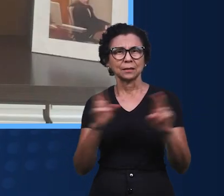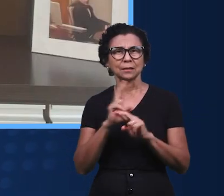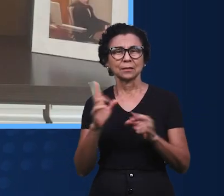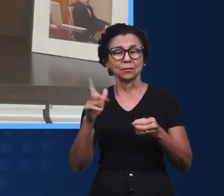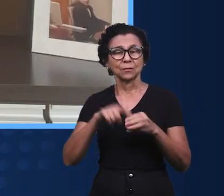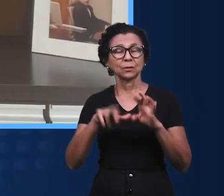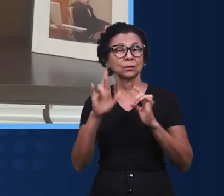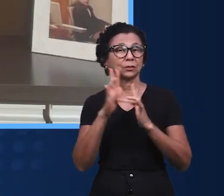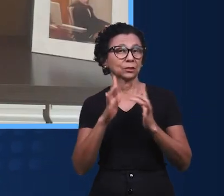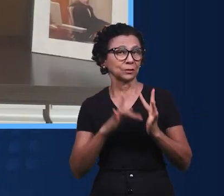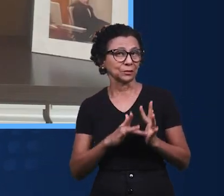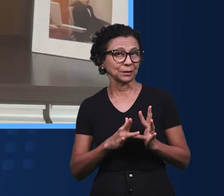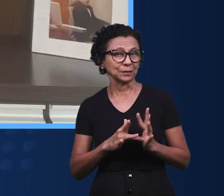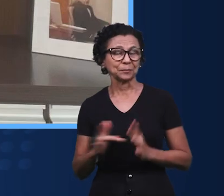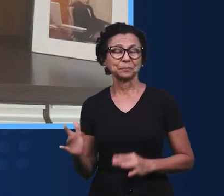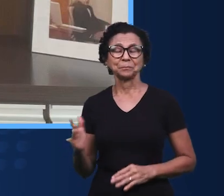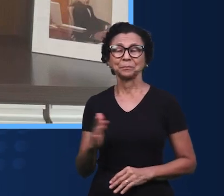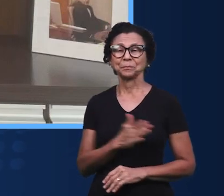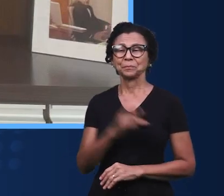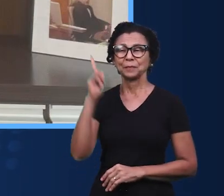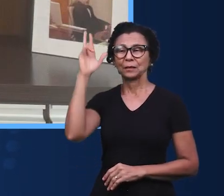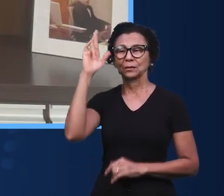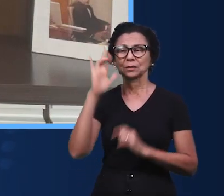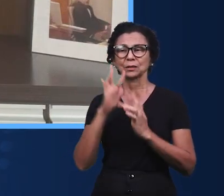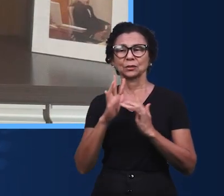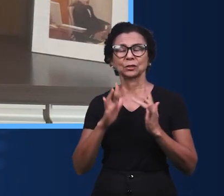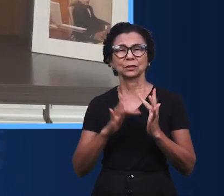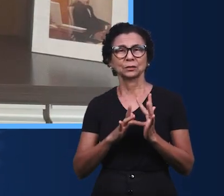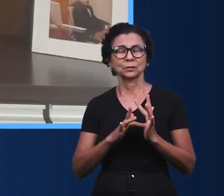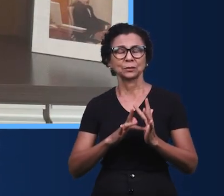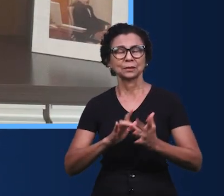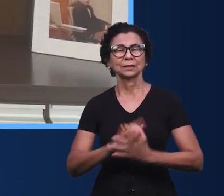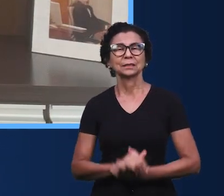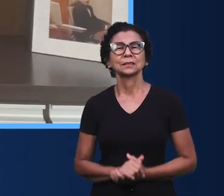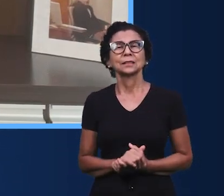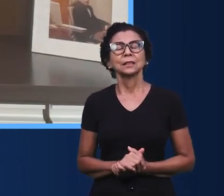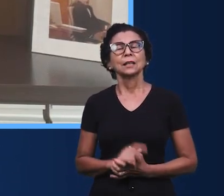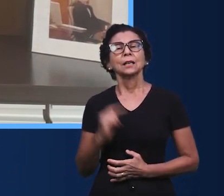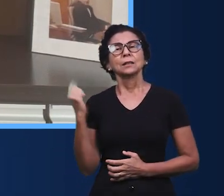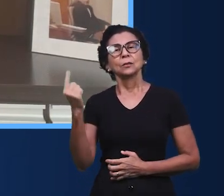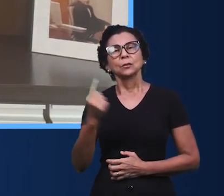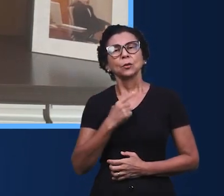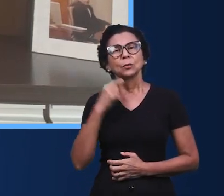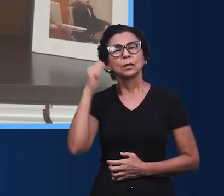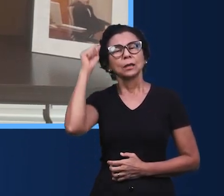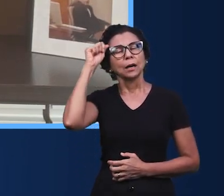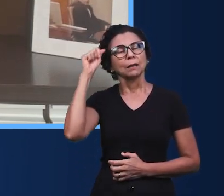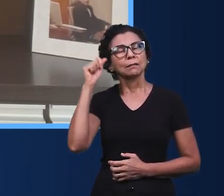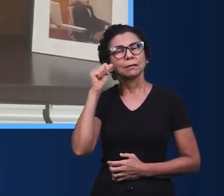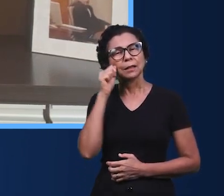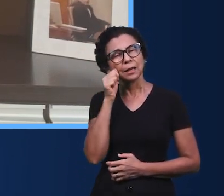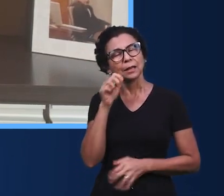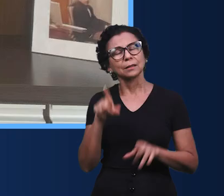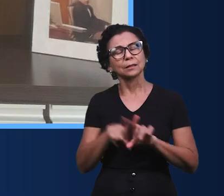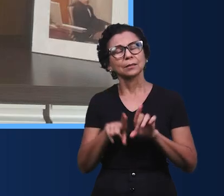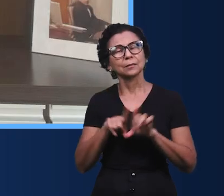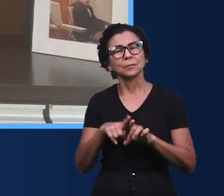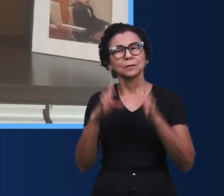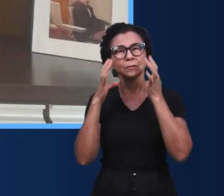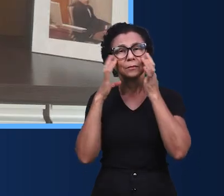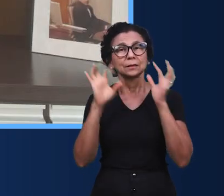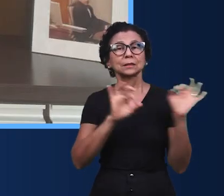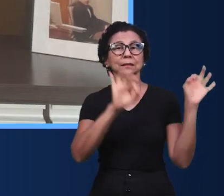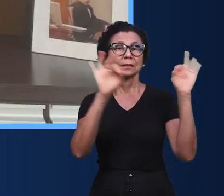A paz do Senhor a todos, a paz do Senhor Andréia, a paz do Senhor a você que nos